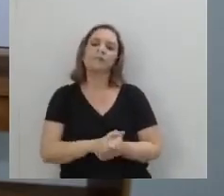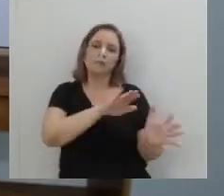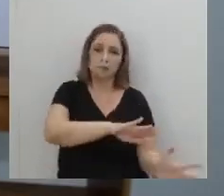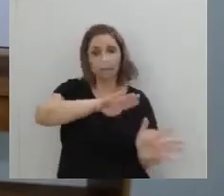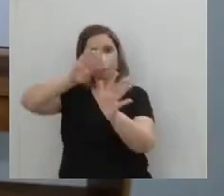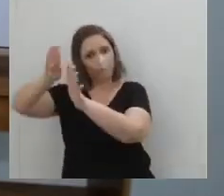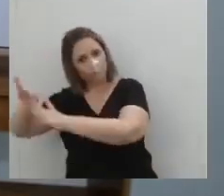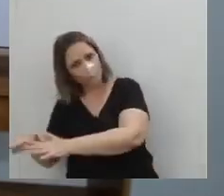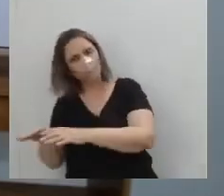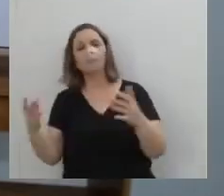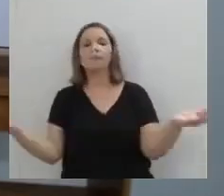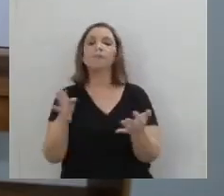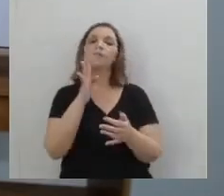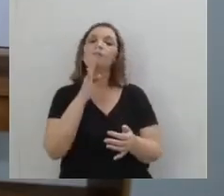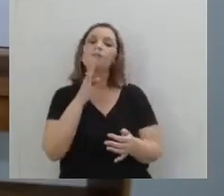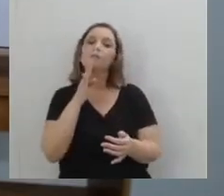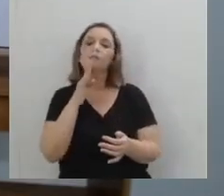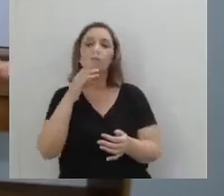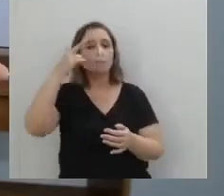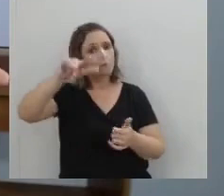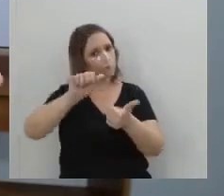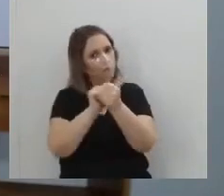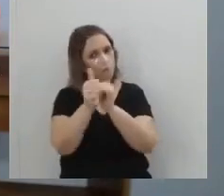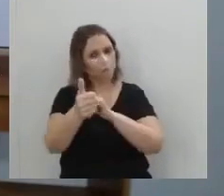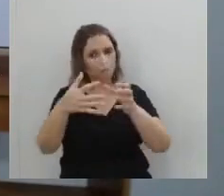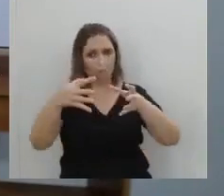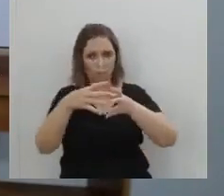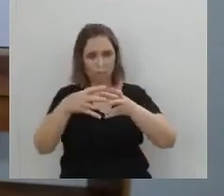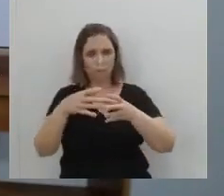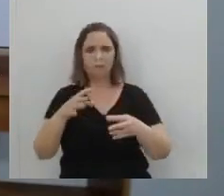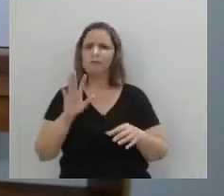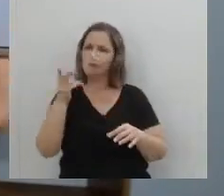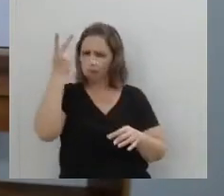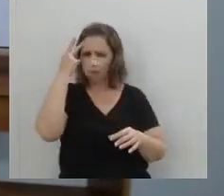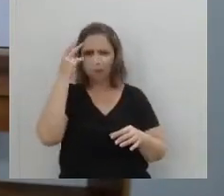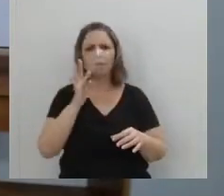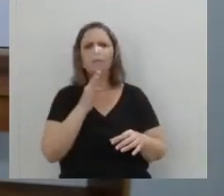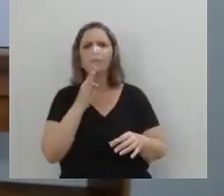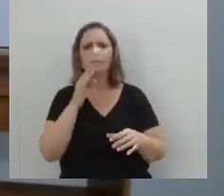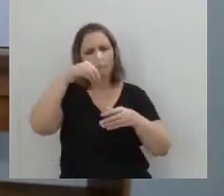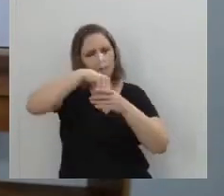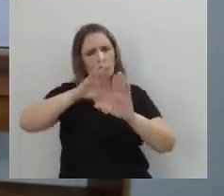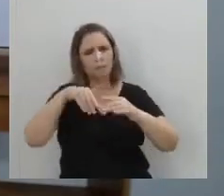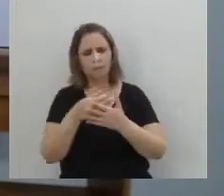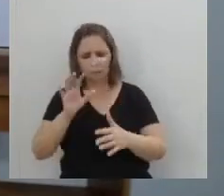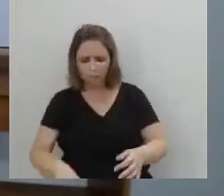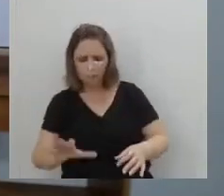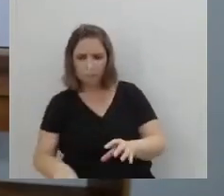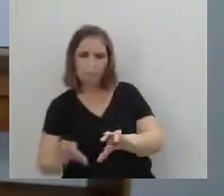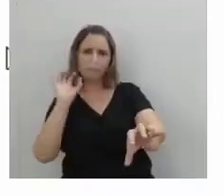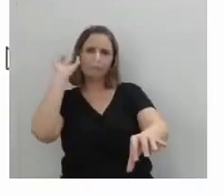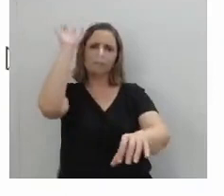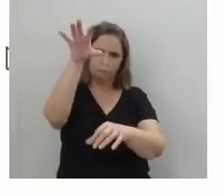Vamos agora conhecer um pouco outro esporte coletivo que é muito comum entre vocês dentro da escola. É o basquete.